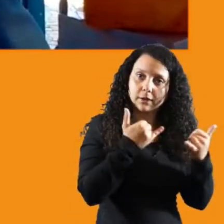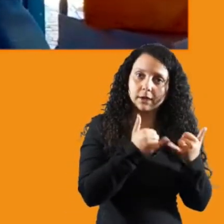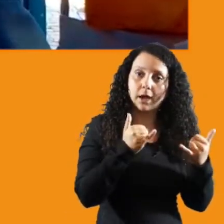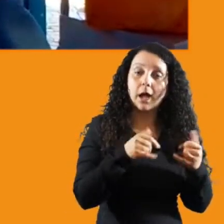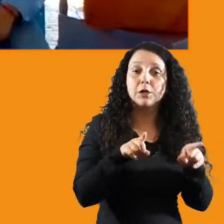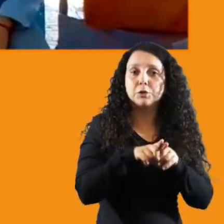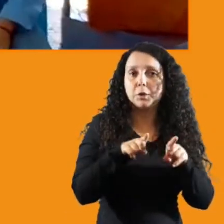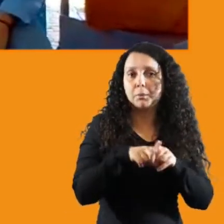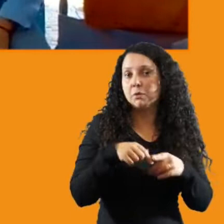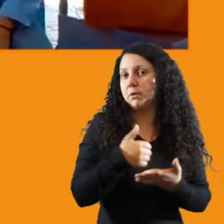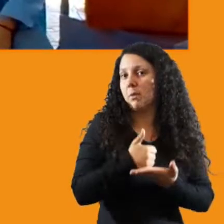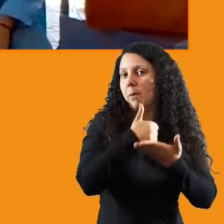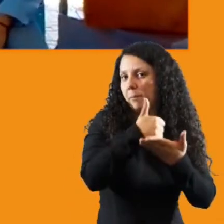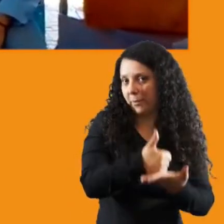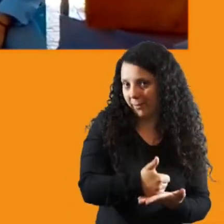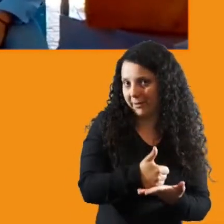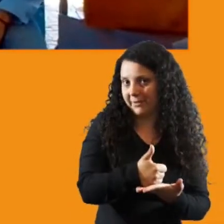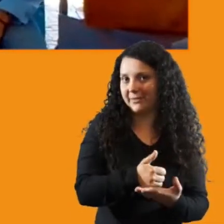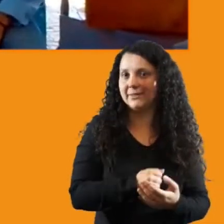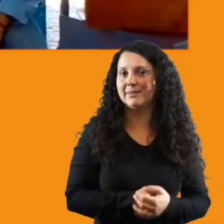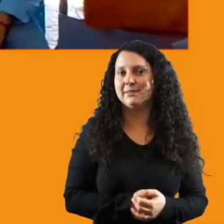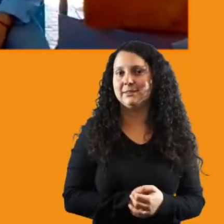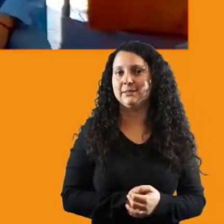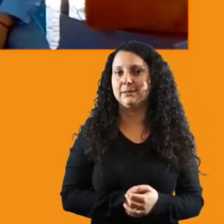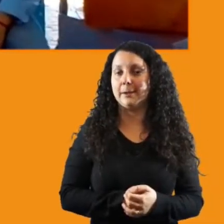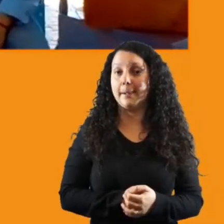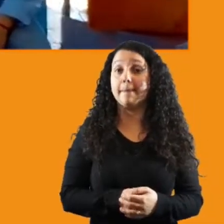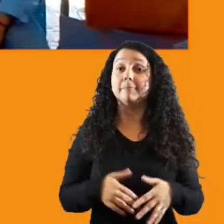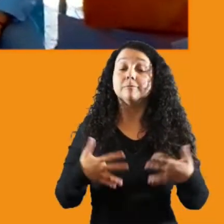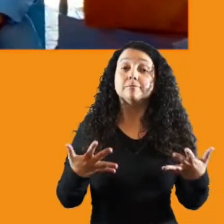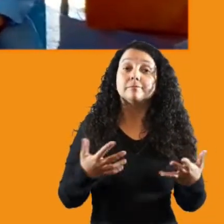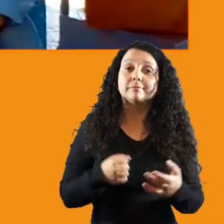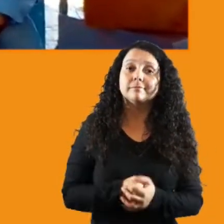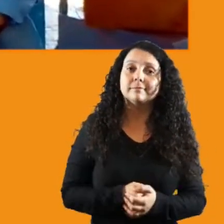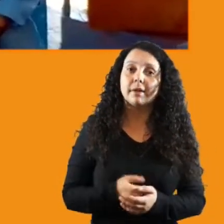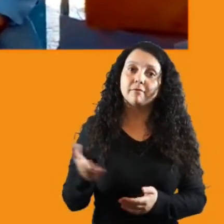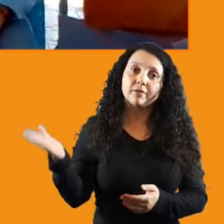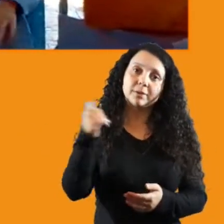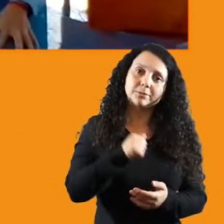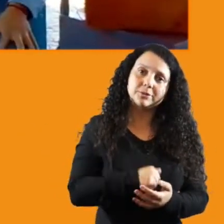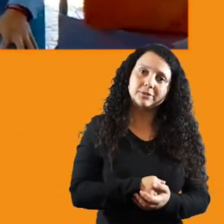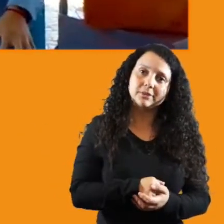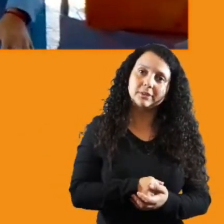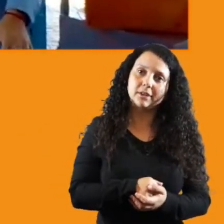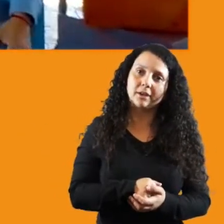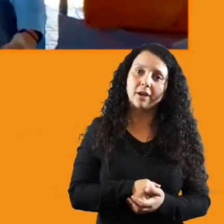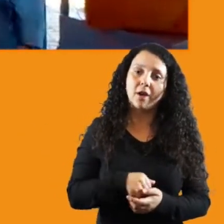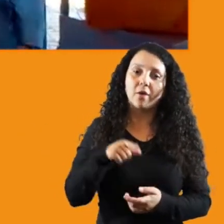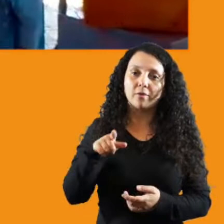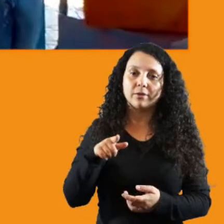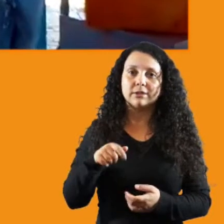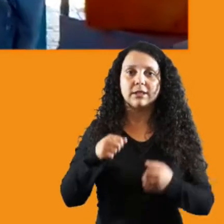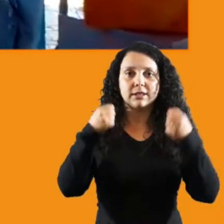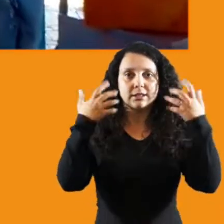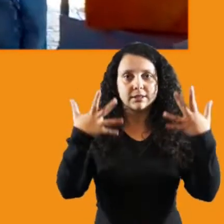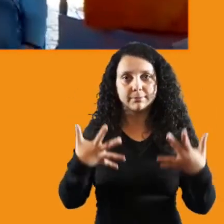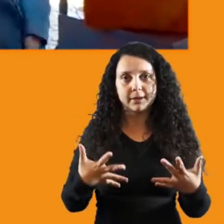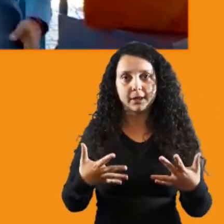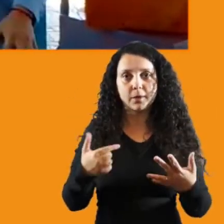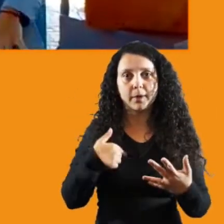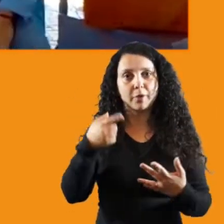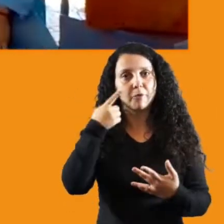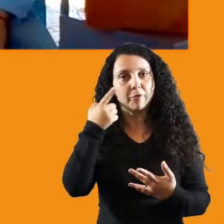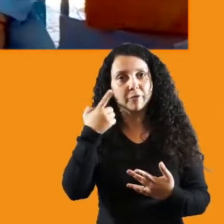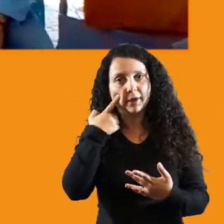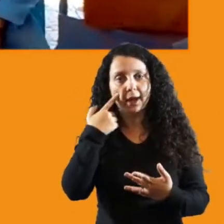aqui para o meu colega, para o Felipe. Bom, gurizada, vamos lá. Vocês fazem a apresentação, eu vou ficar aqui ligado em vocês. Depois a gente bate um